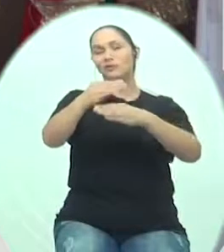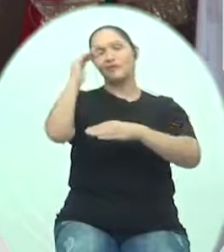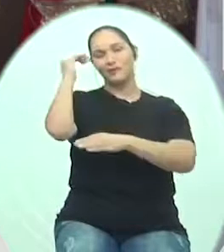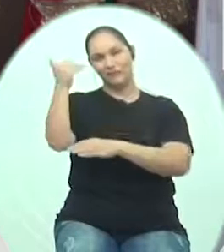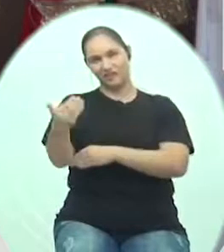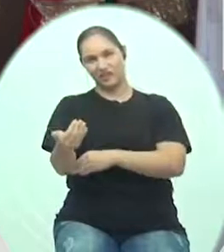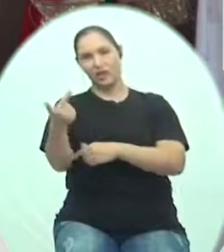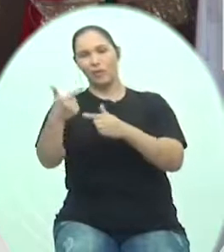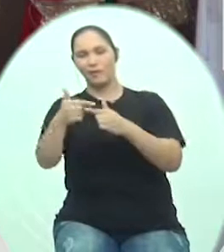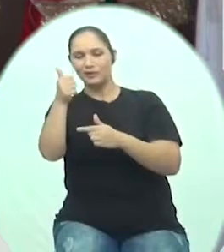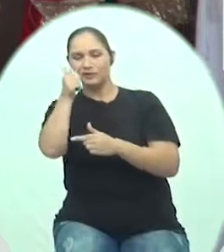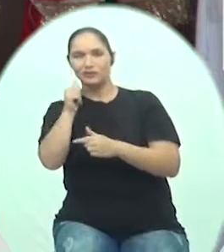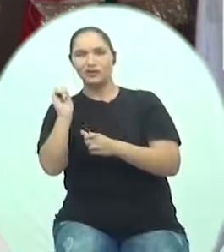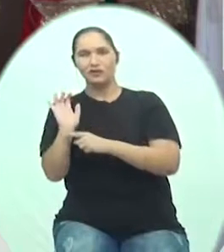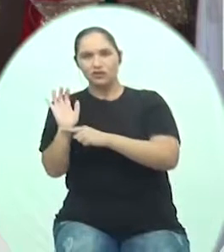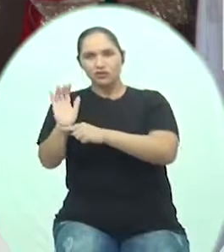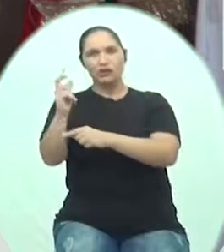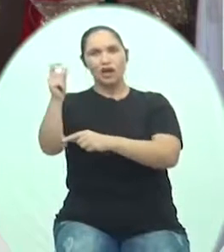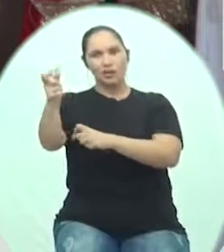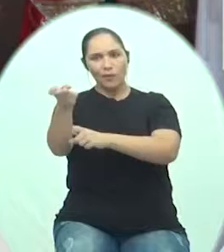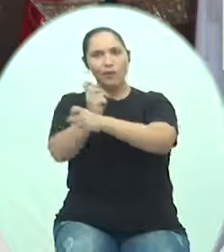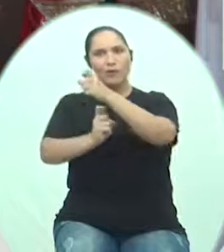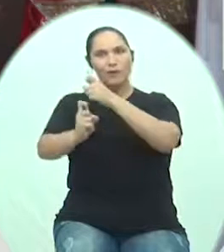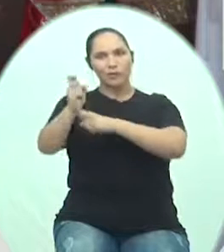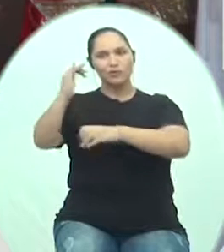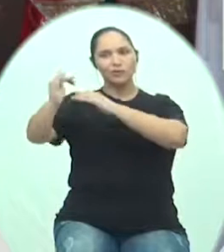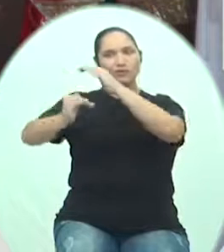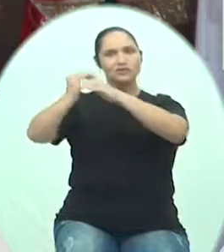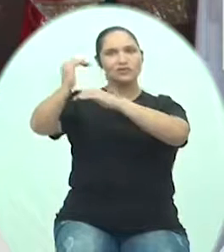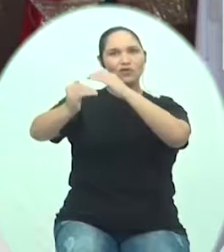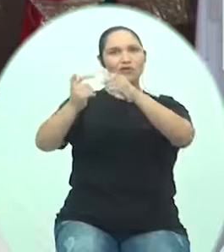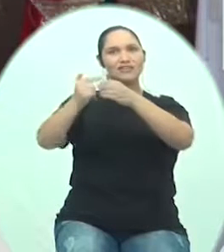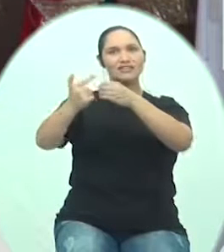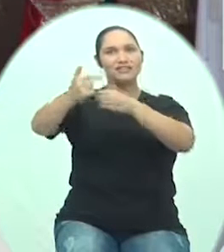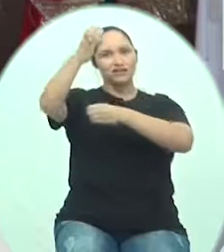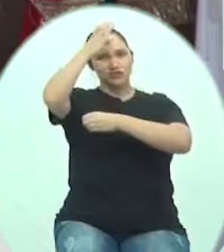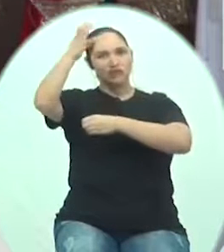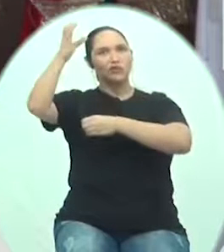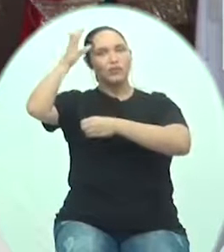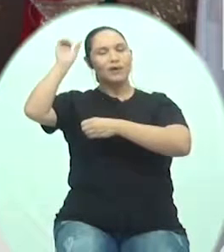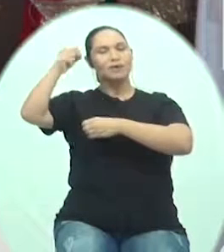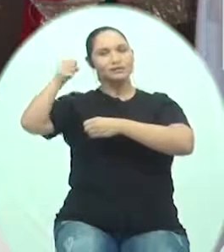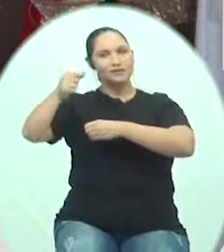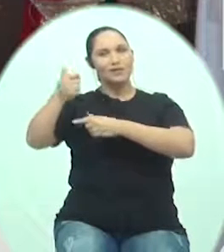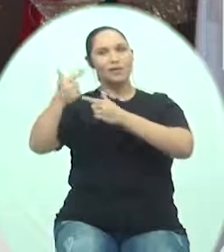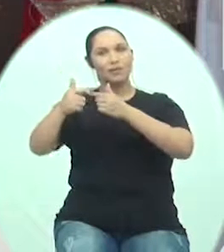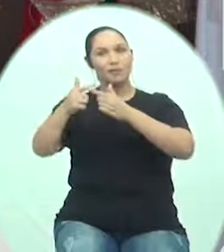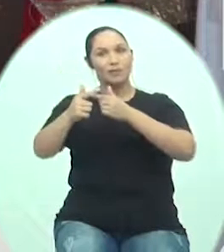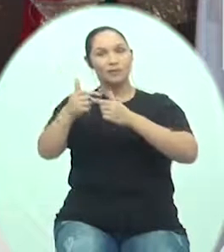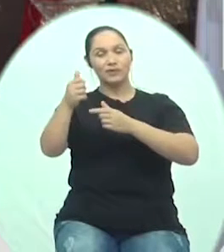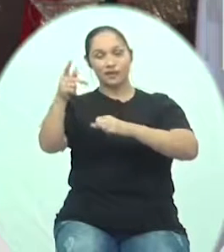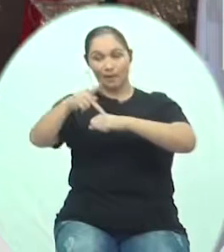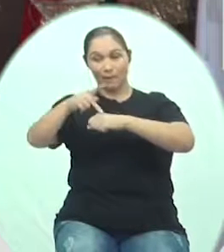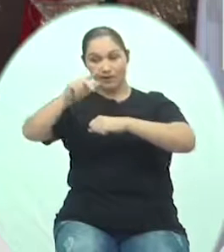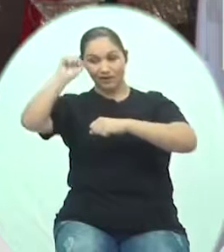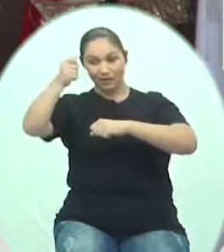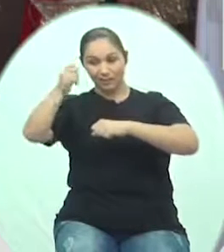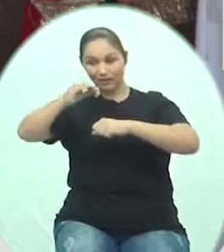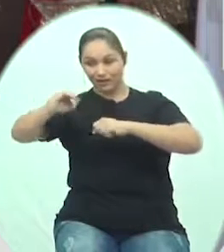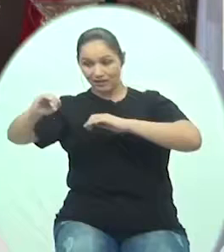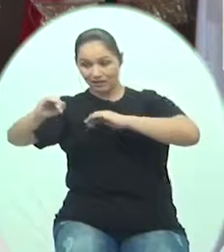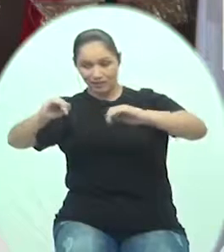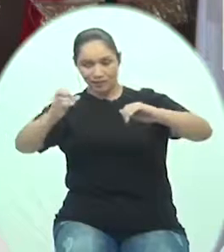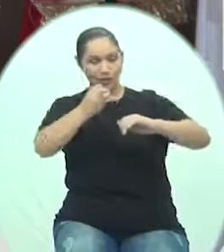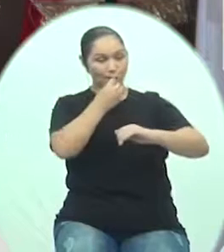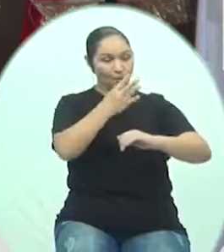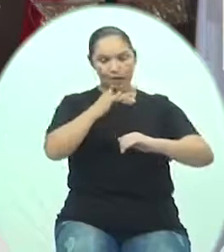economia da região carbonífera trabalhando como escolhedeiras de carvão trabalhavam classificando o carvão portanto